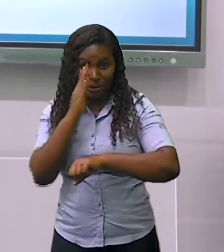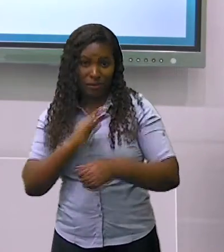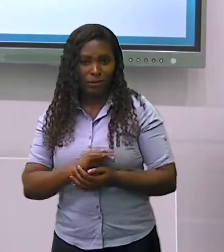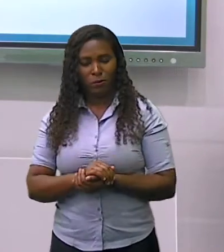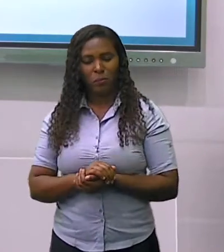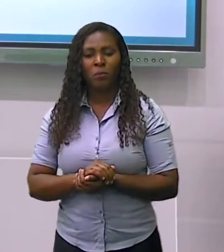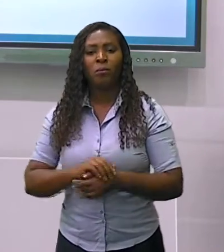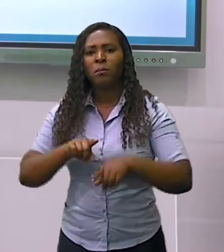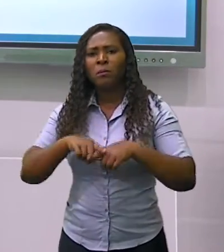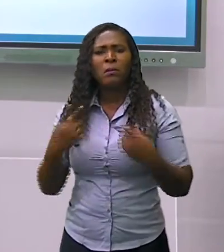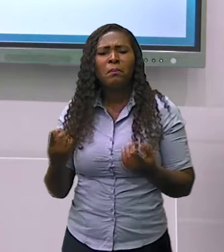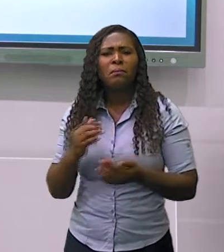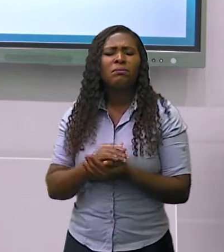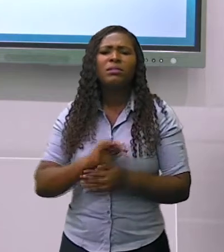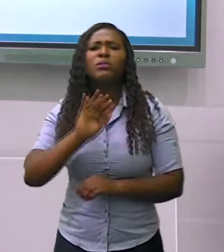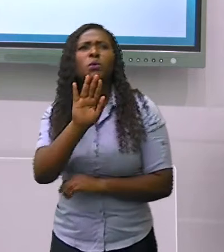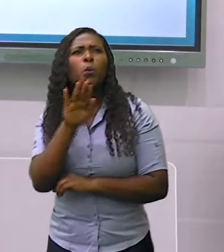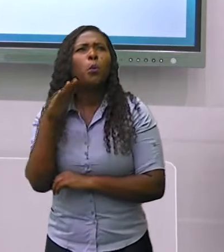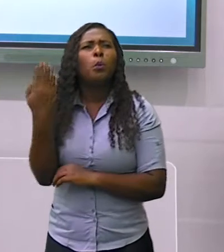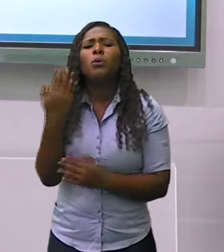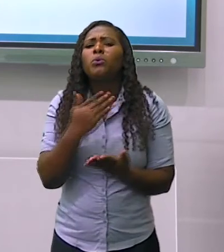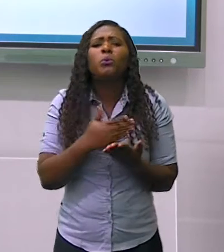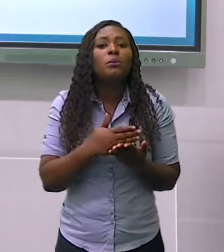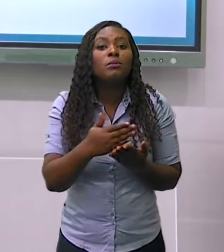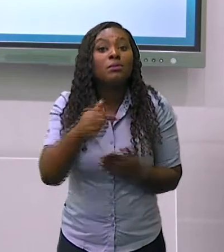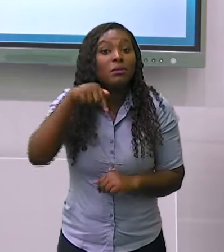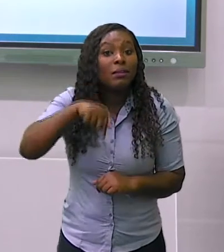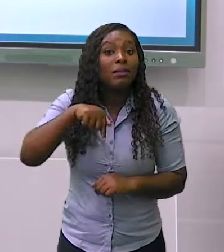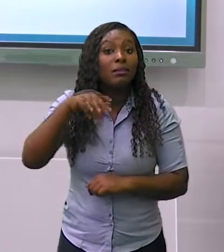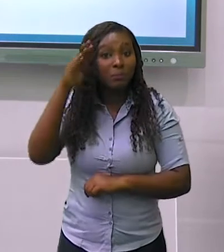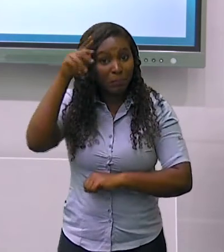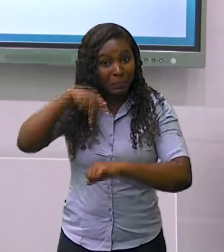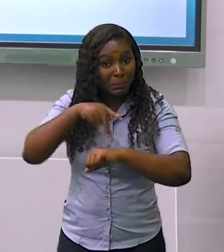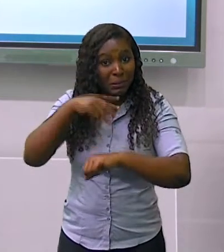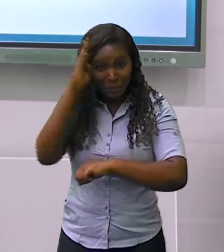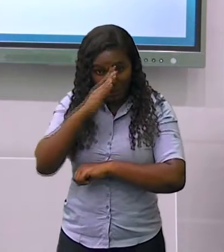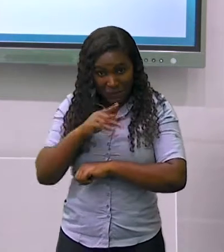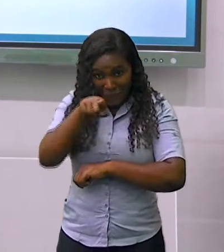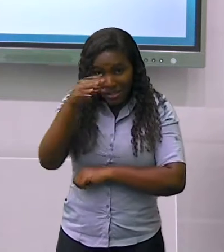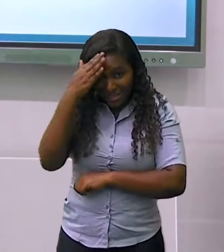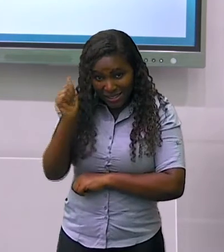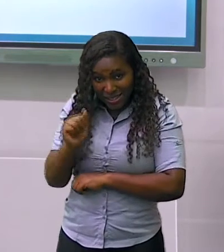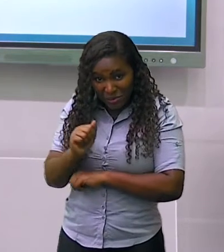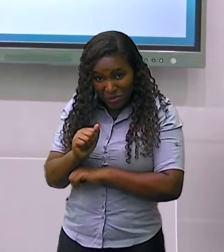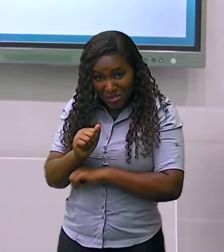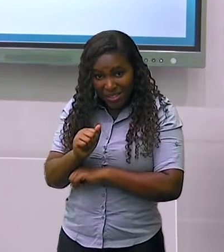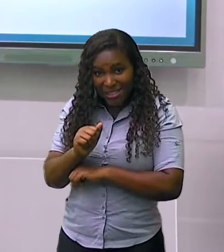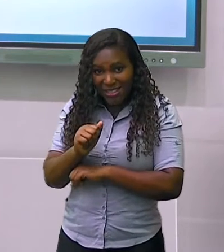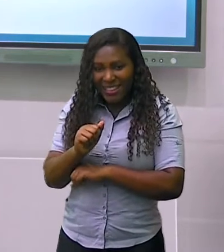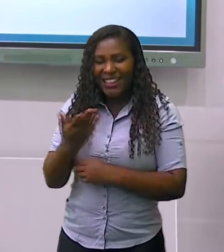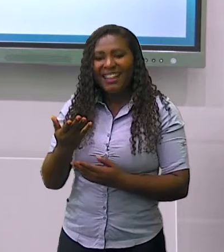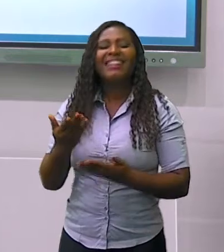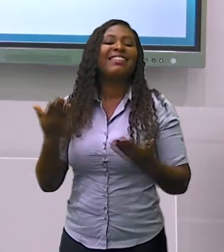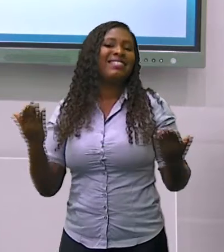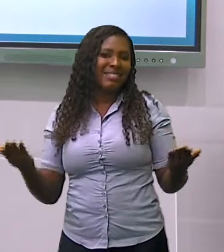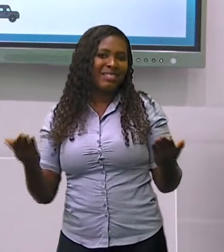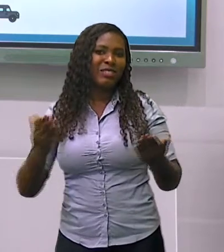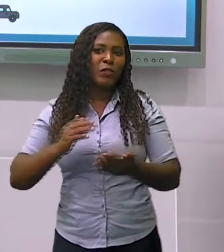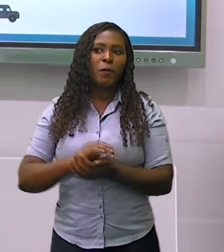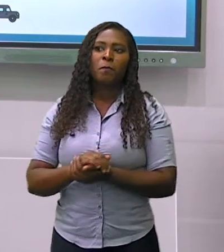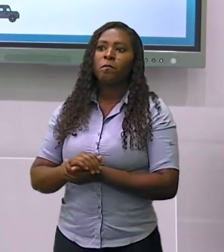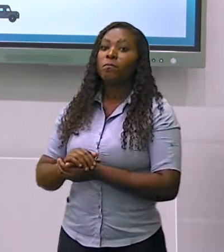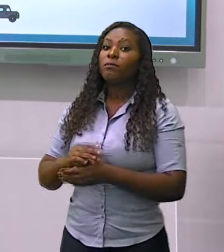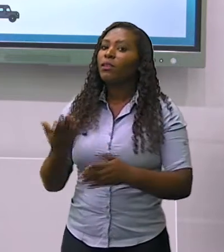este modelo foi inserido no Brasil? Você sabe? Se arrisca a dizer? Pois bem,